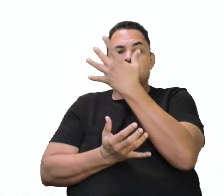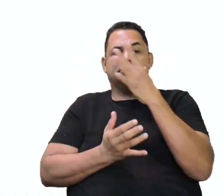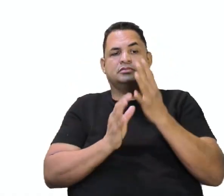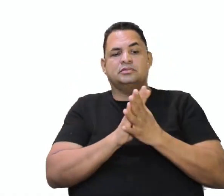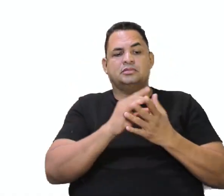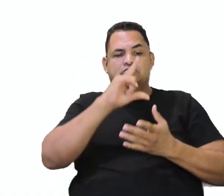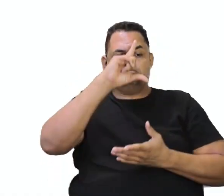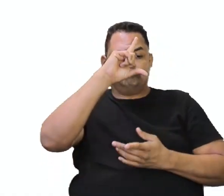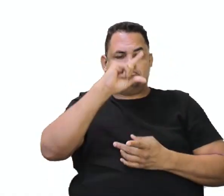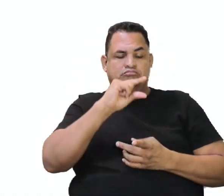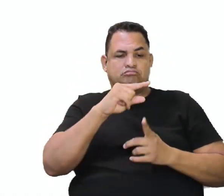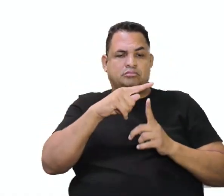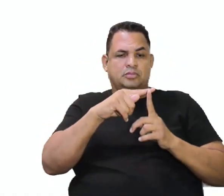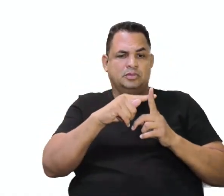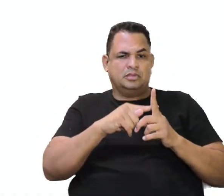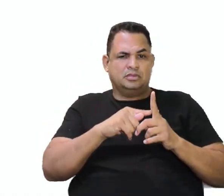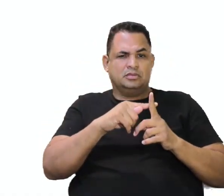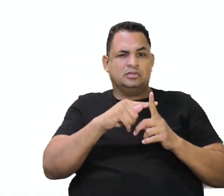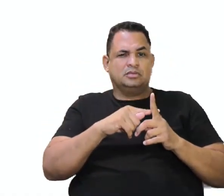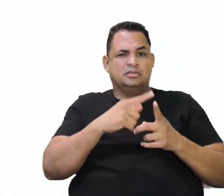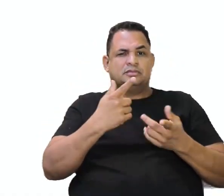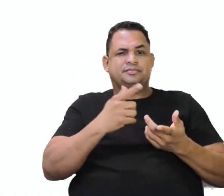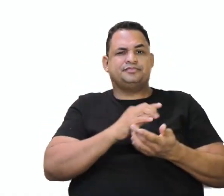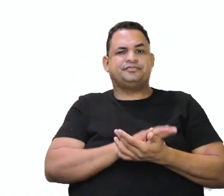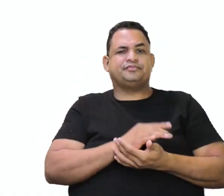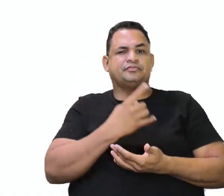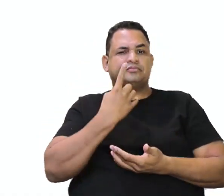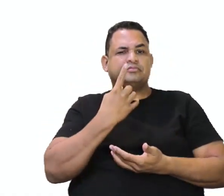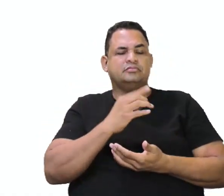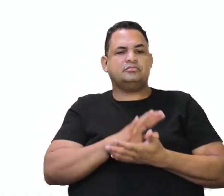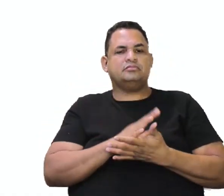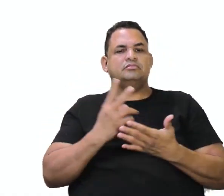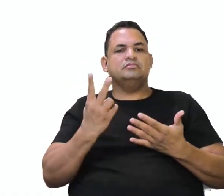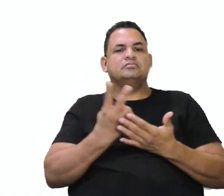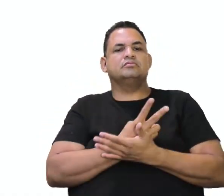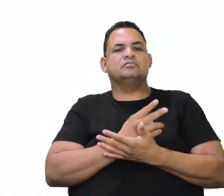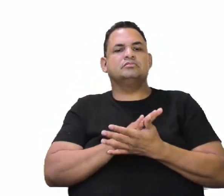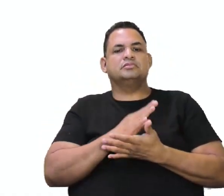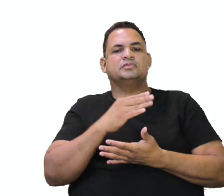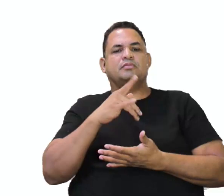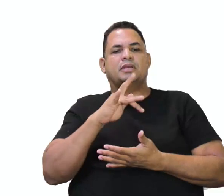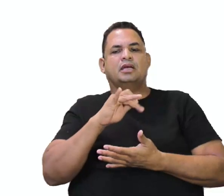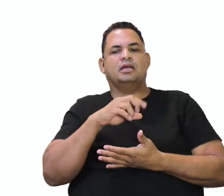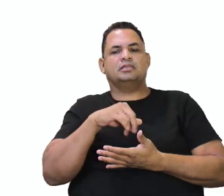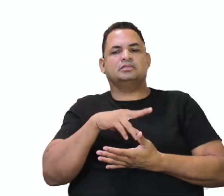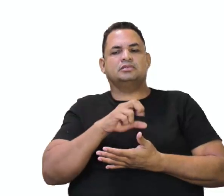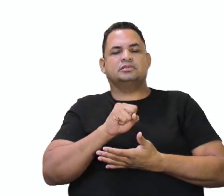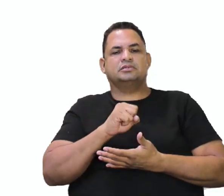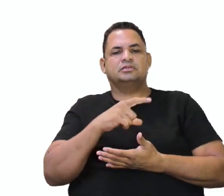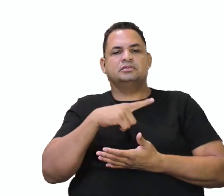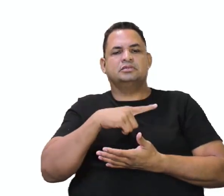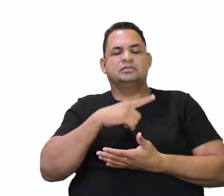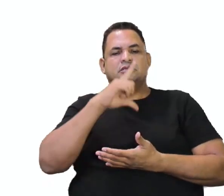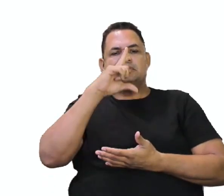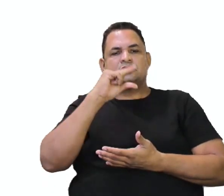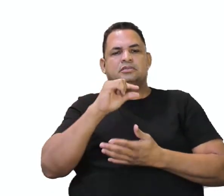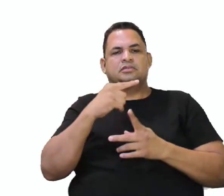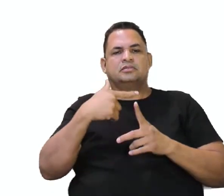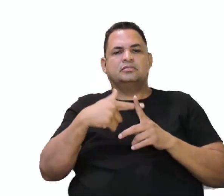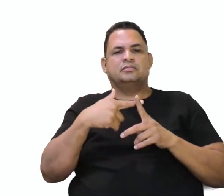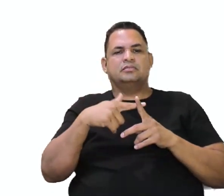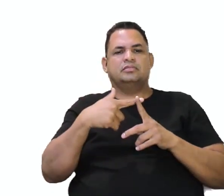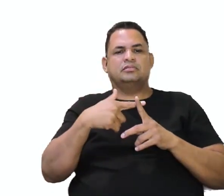uma minimização. Olha o que aconteceu aqui e olha o que aconteceu aqui nos parques. Então, há uma diminuição porque há